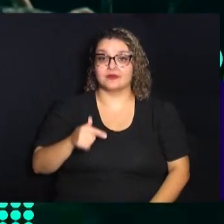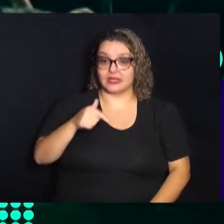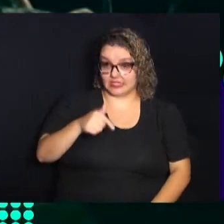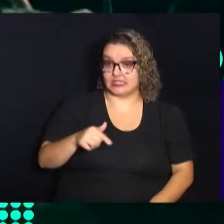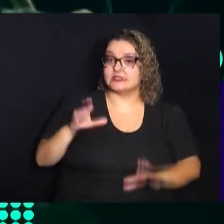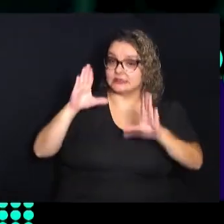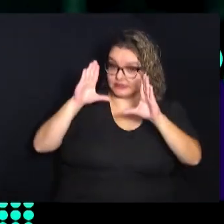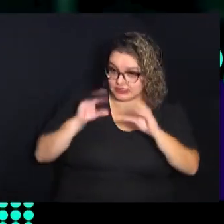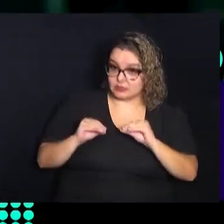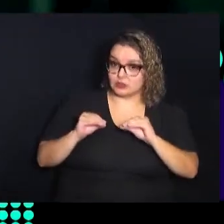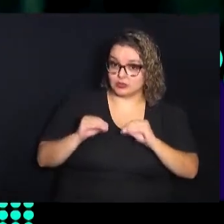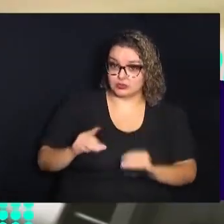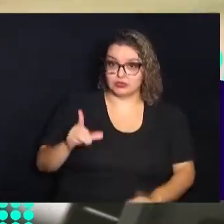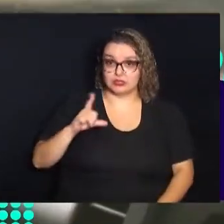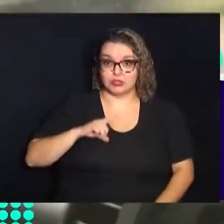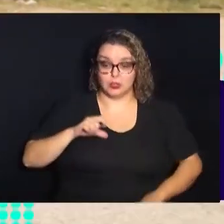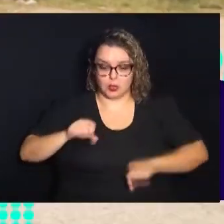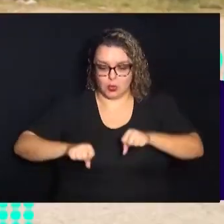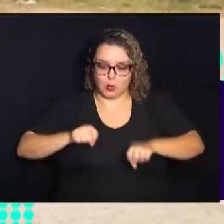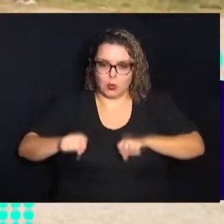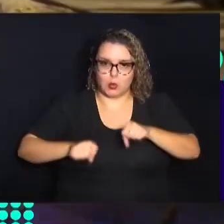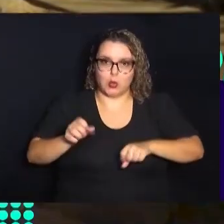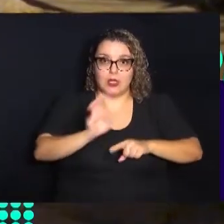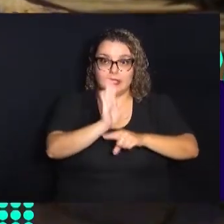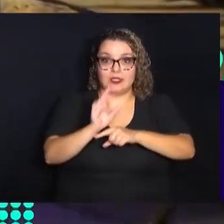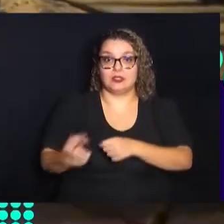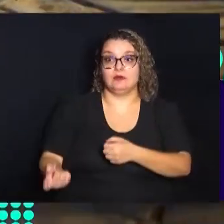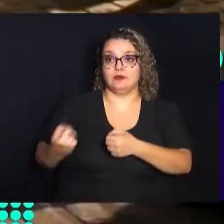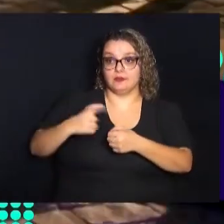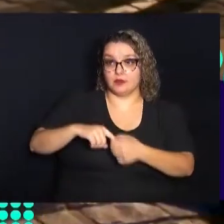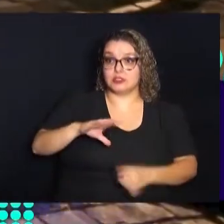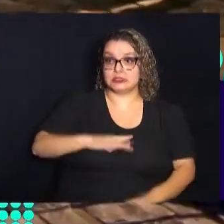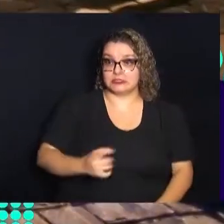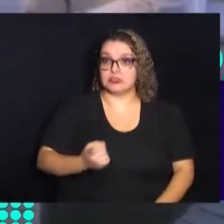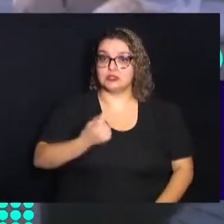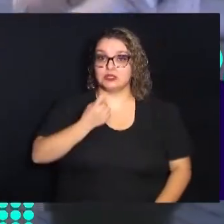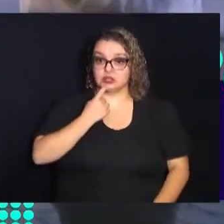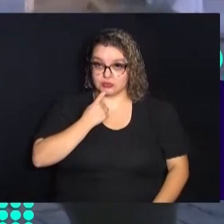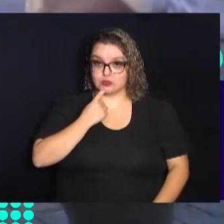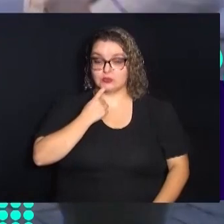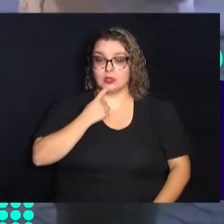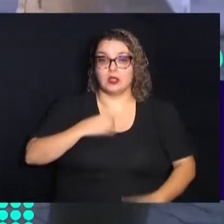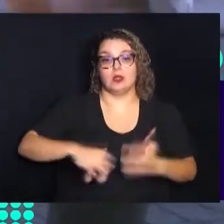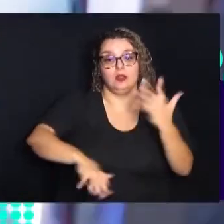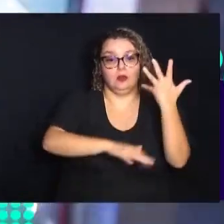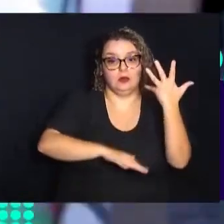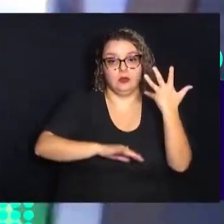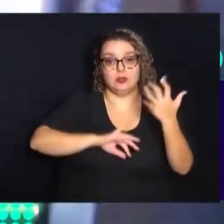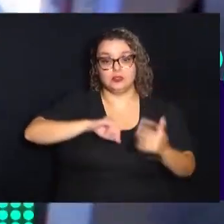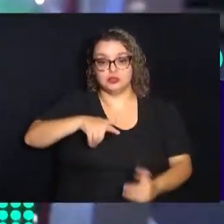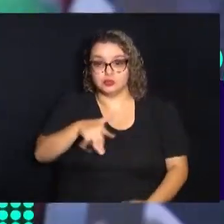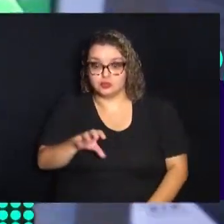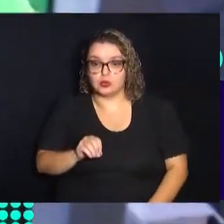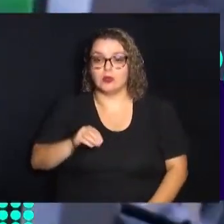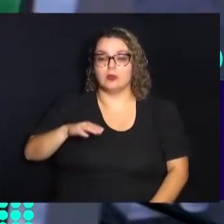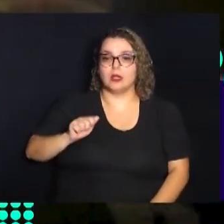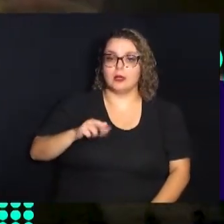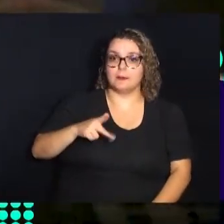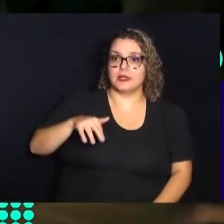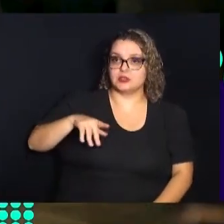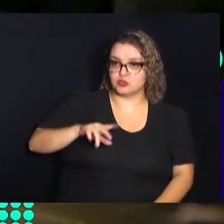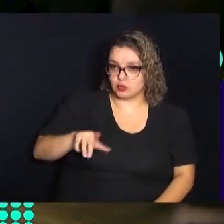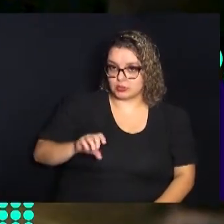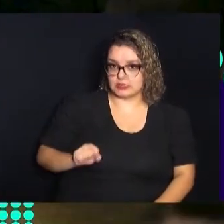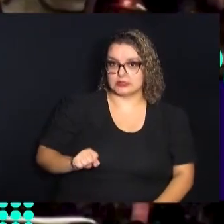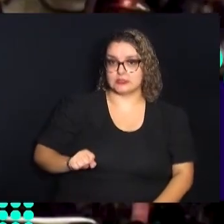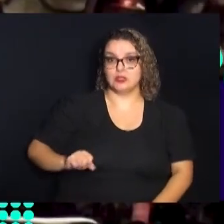Amanhã, às 7 horas da noite, tem Bike Cine, que retorna à cidade de Campinas, na Praça João Amazonas, no